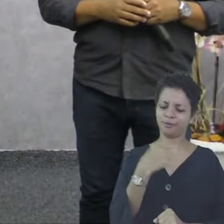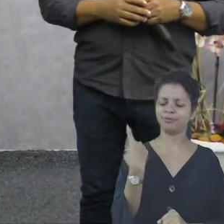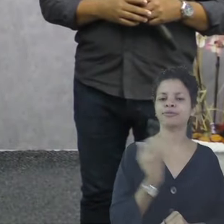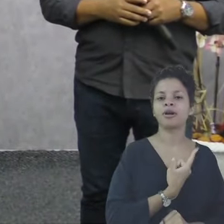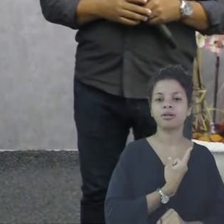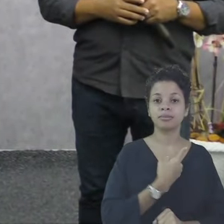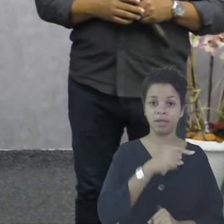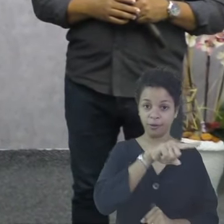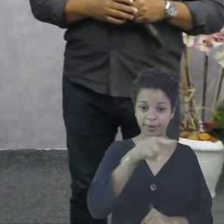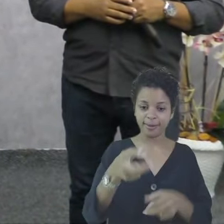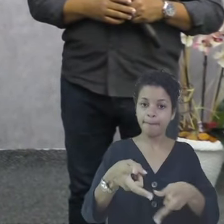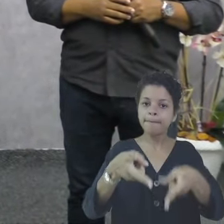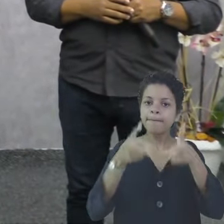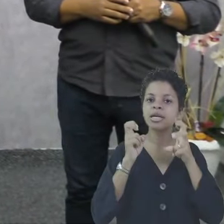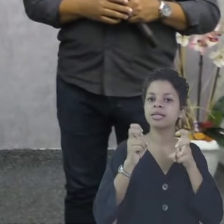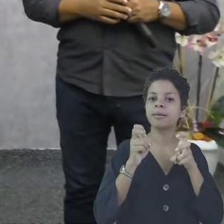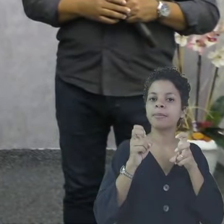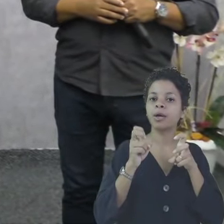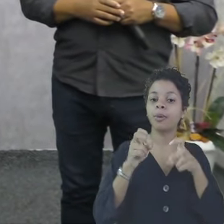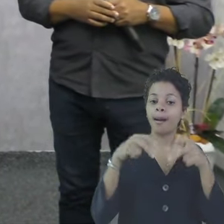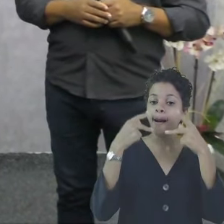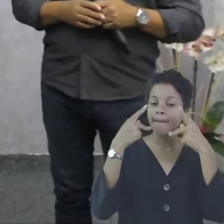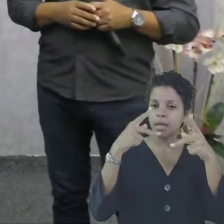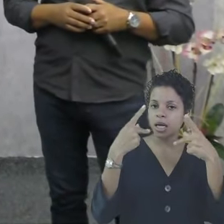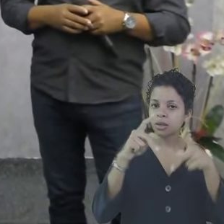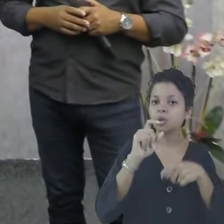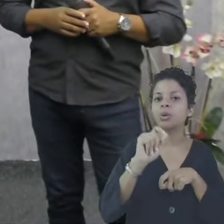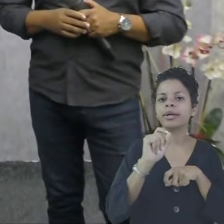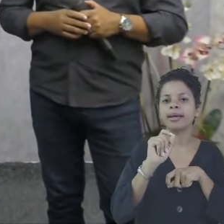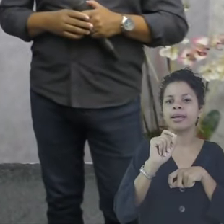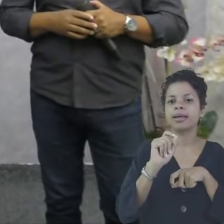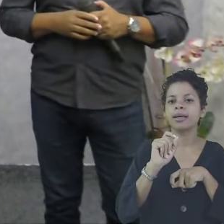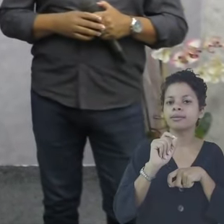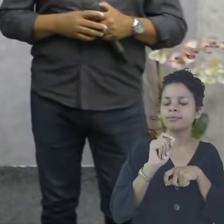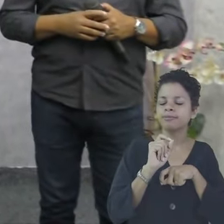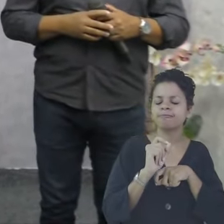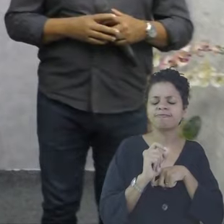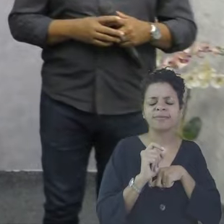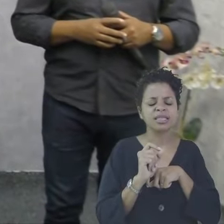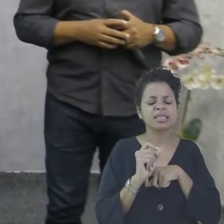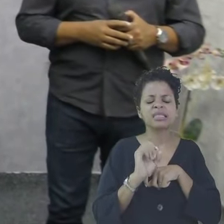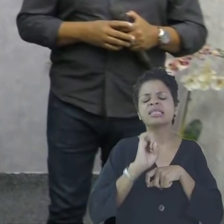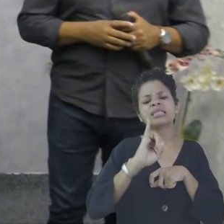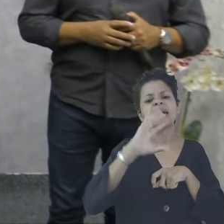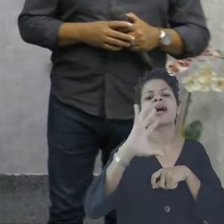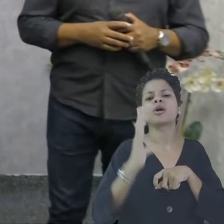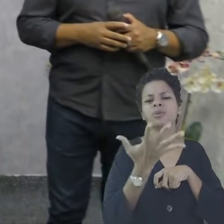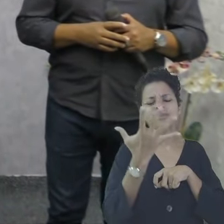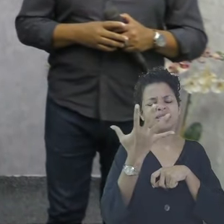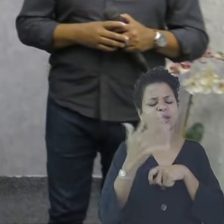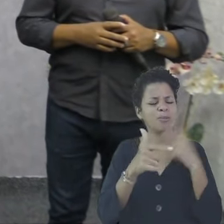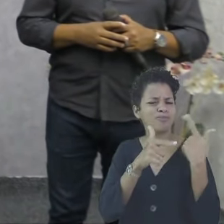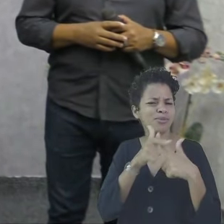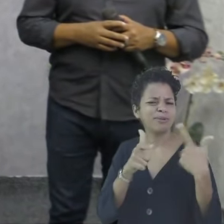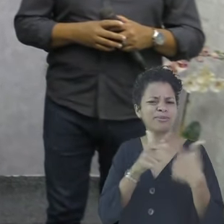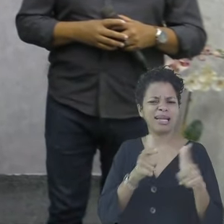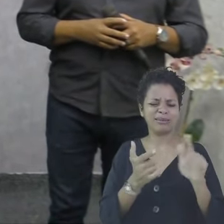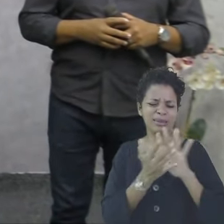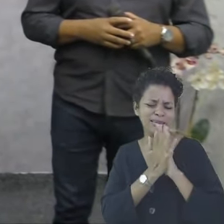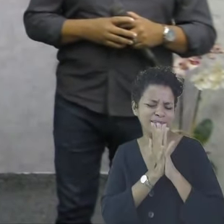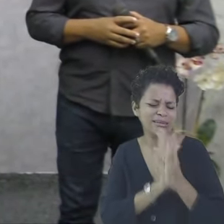você pôde ler e ouvir aí do pastor Wanderson, mesmo quando for uma situação tão ruim, de